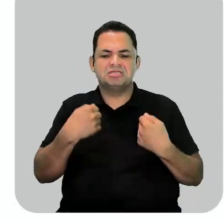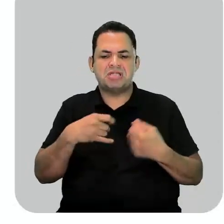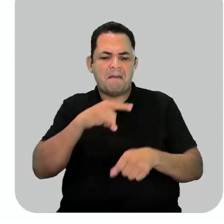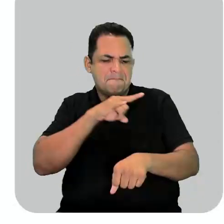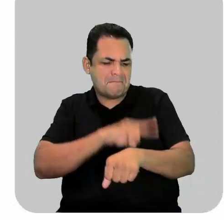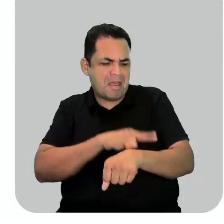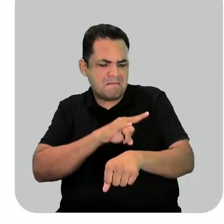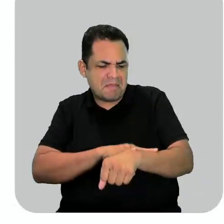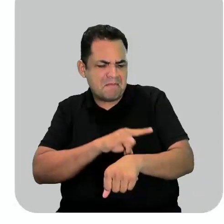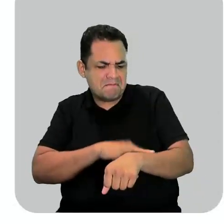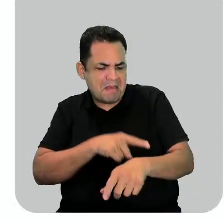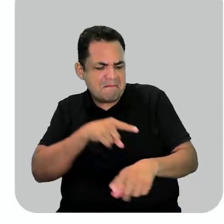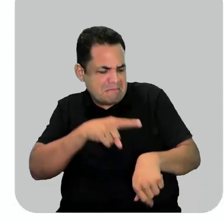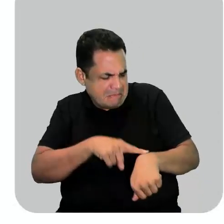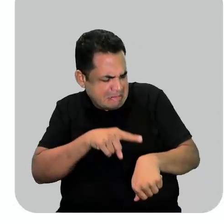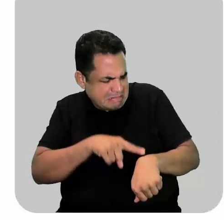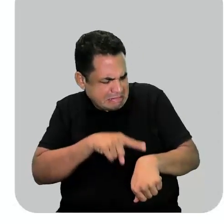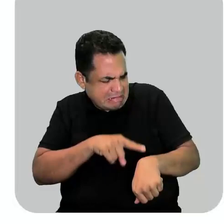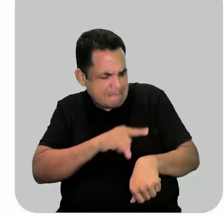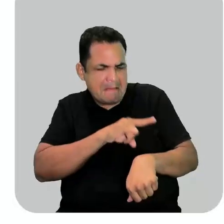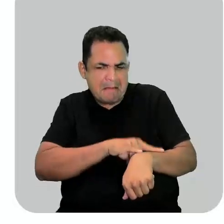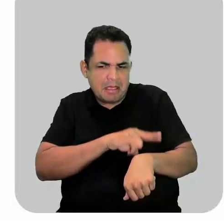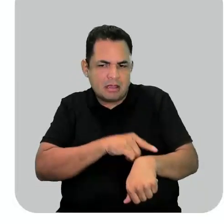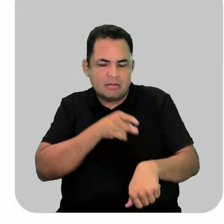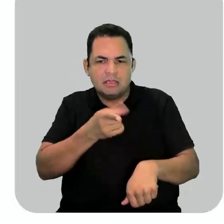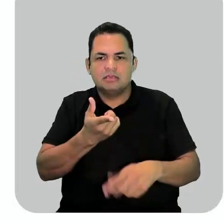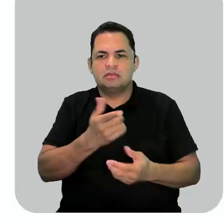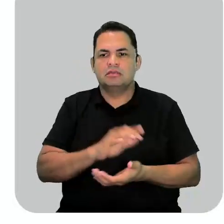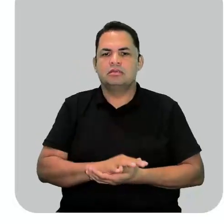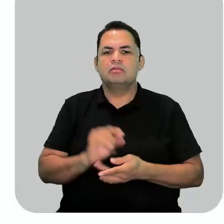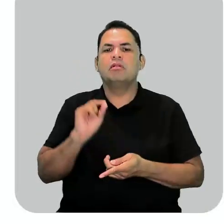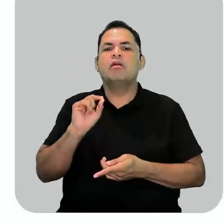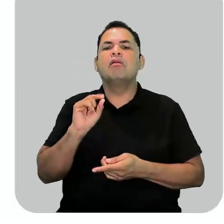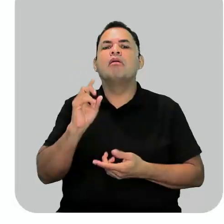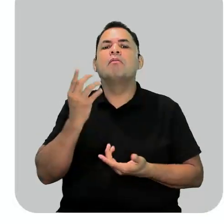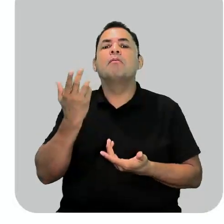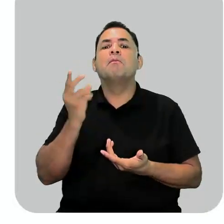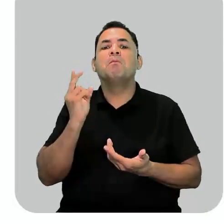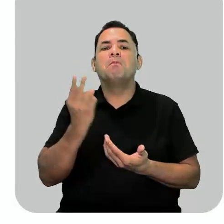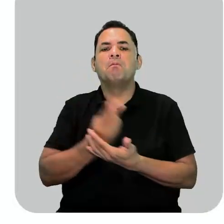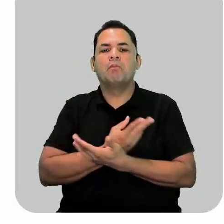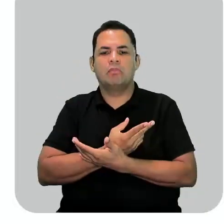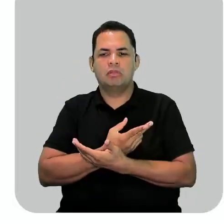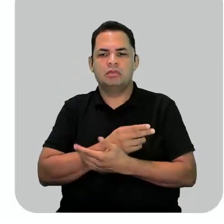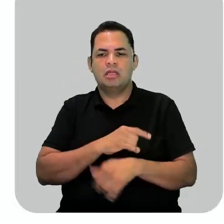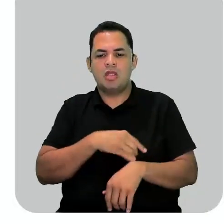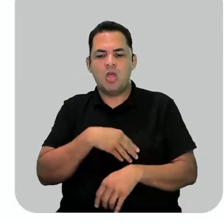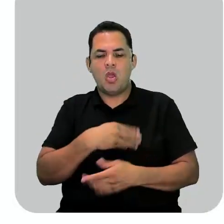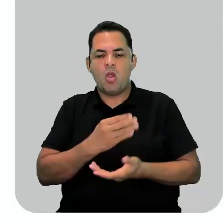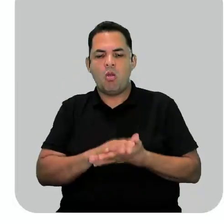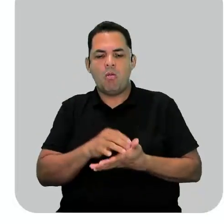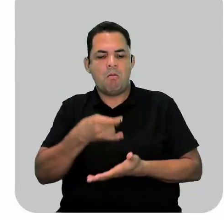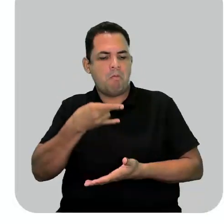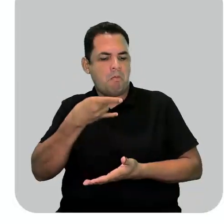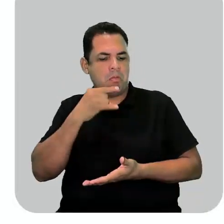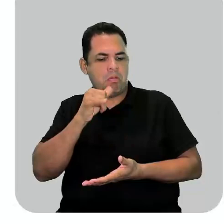necessidade maior de urinar. Este fato ocorre porque o álcool,